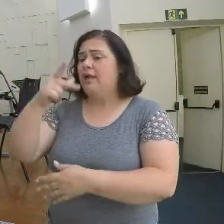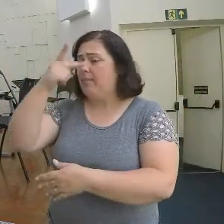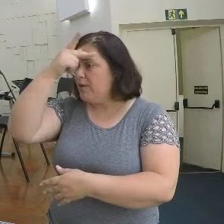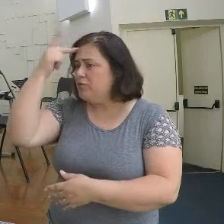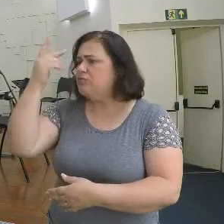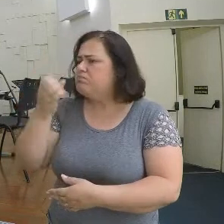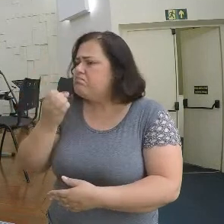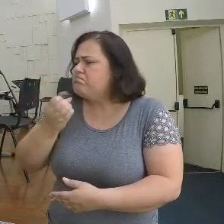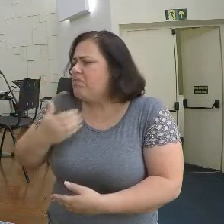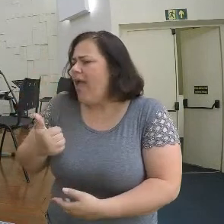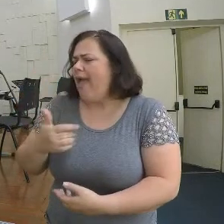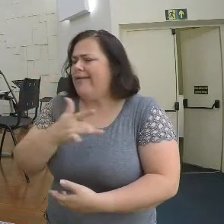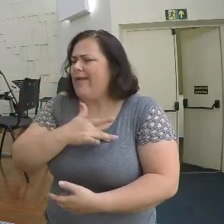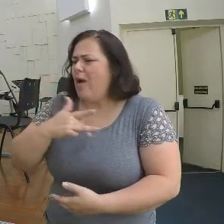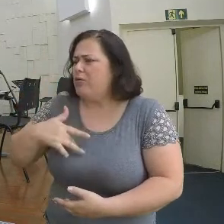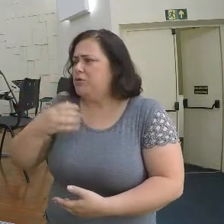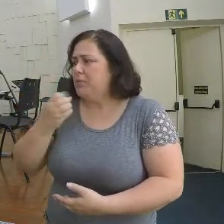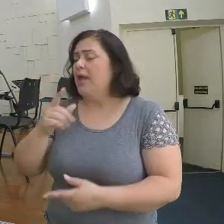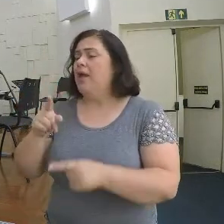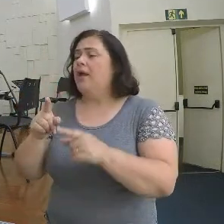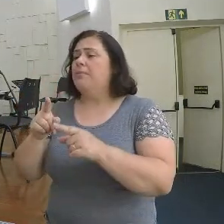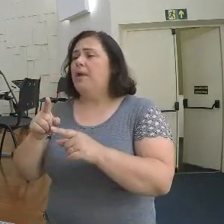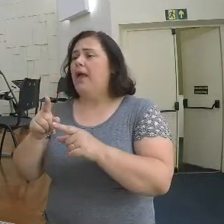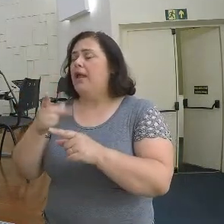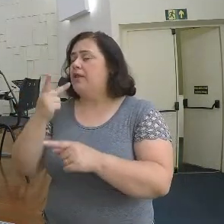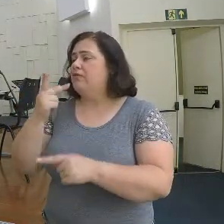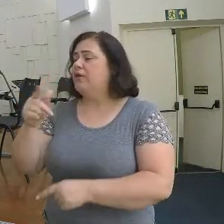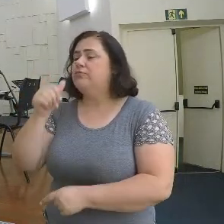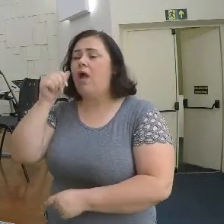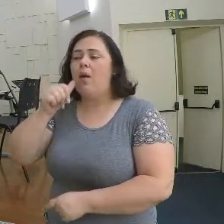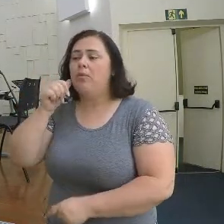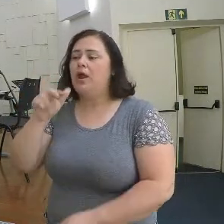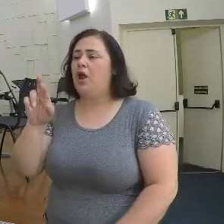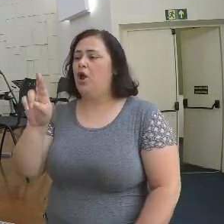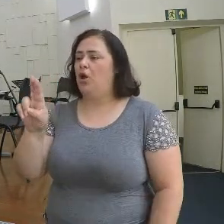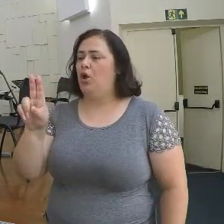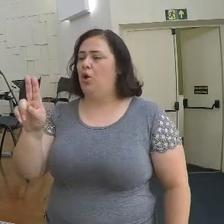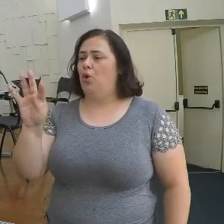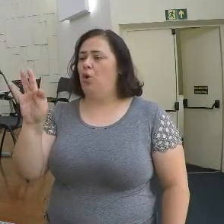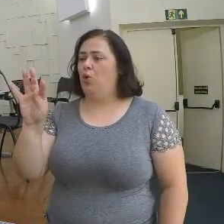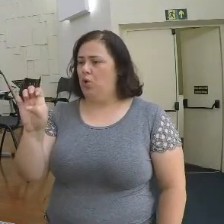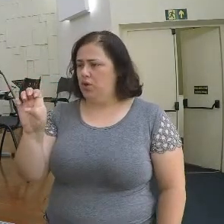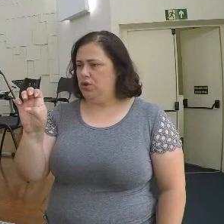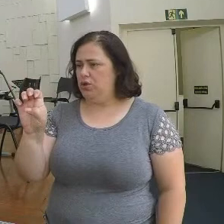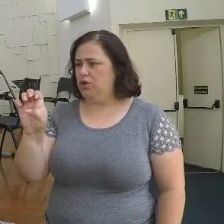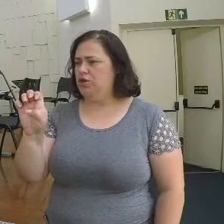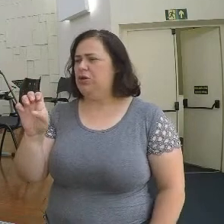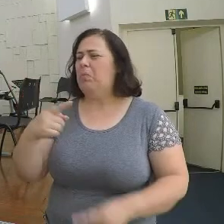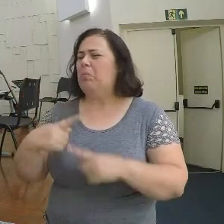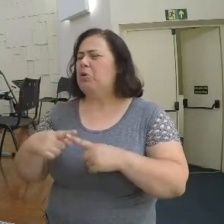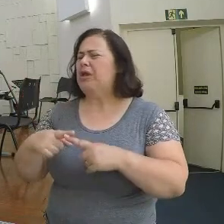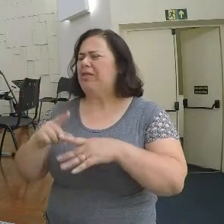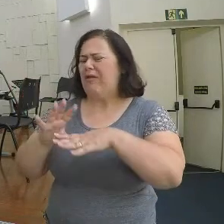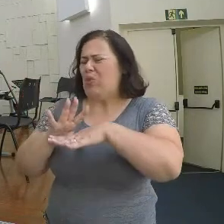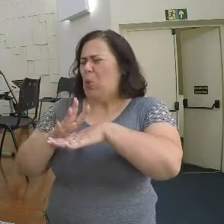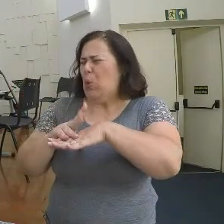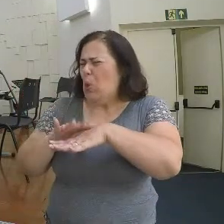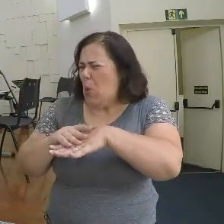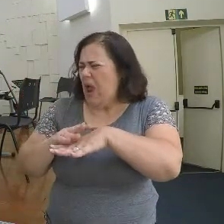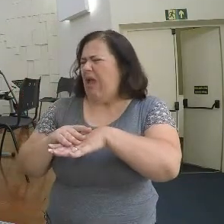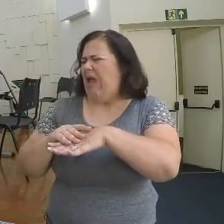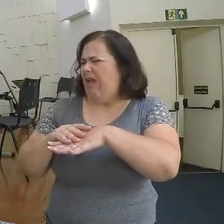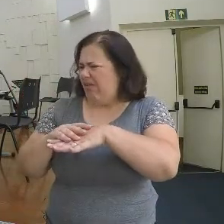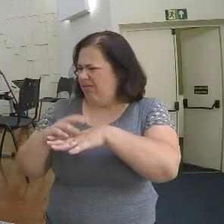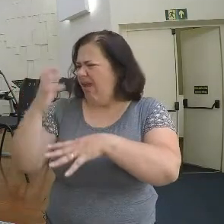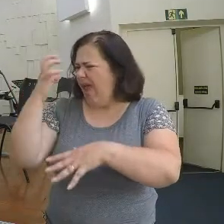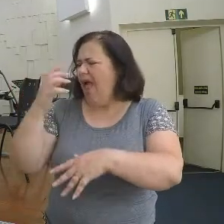vi. Ela estava inclusive muito bem humorada, não é, irmão João? Foi muito bom mesmo ter um tempo ali com o irmão João Ribeiro, com a irmã